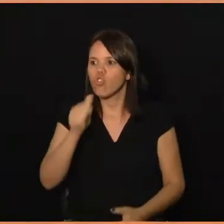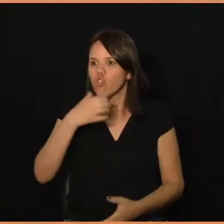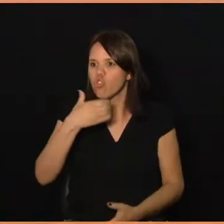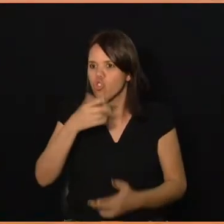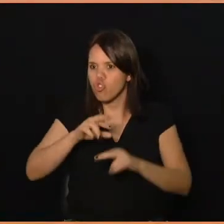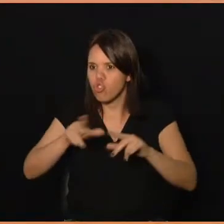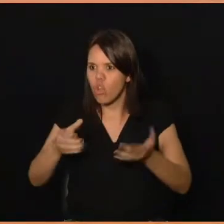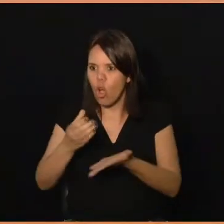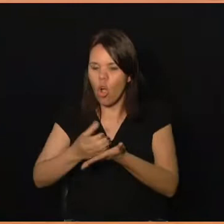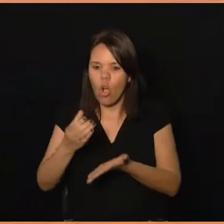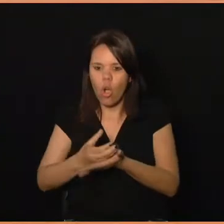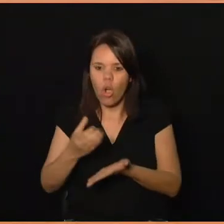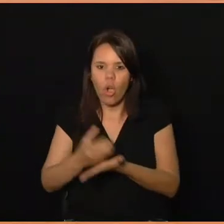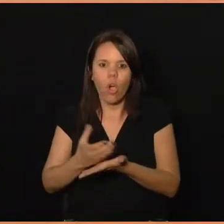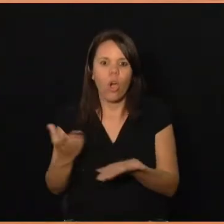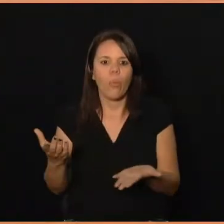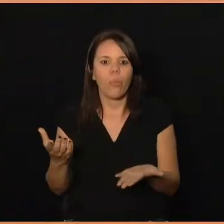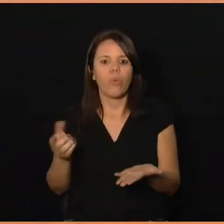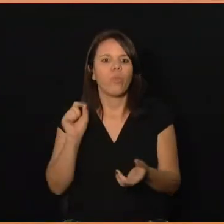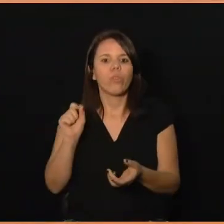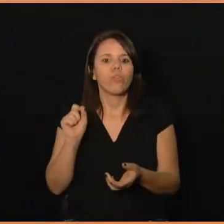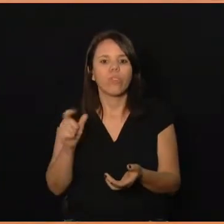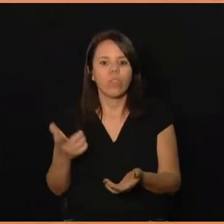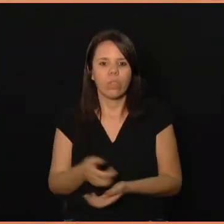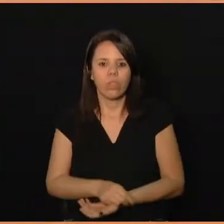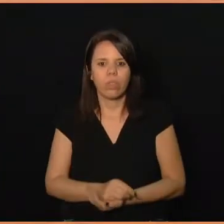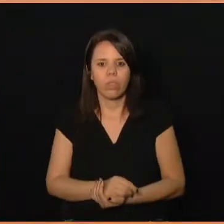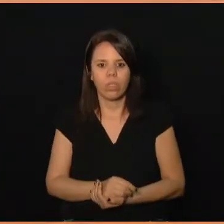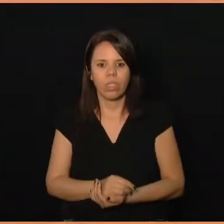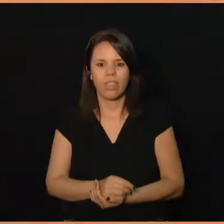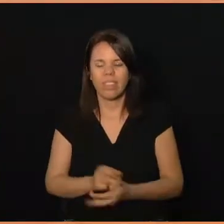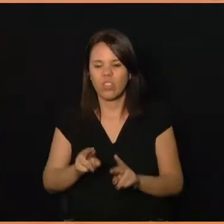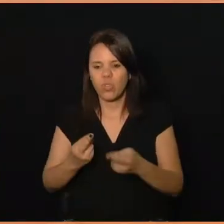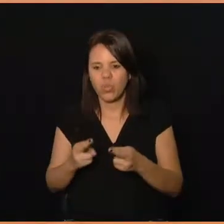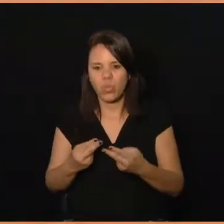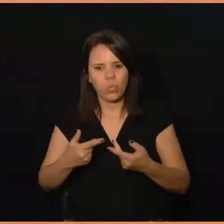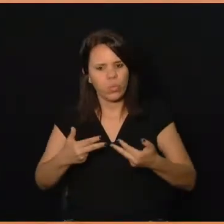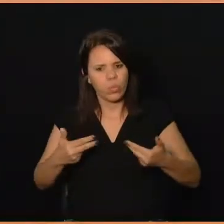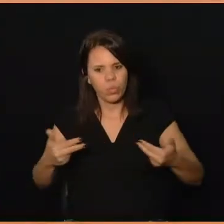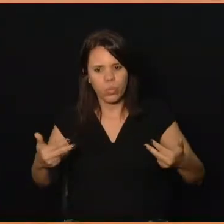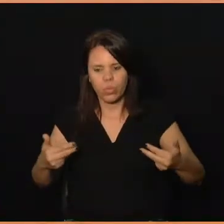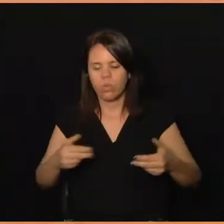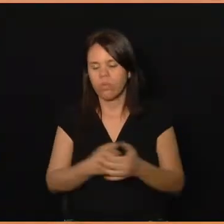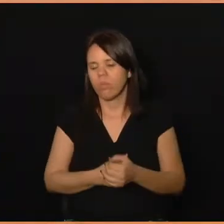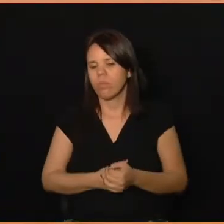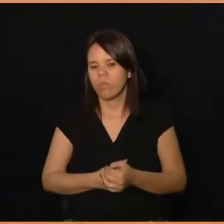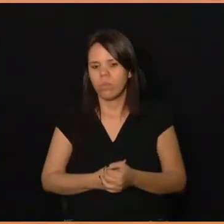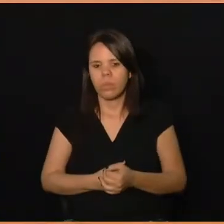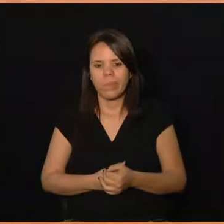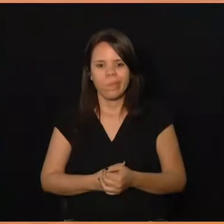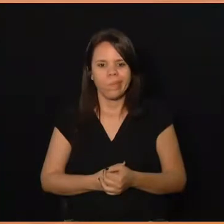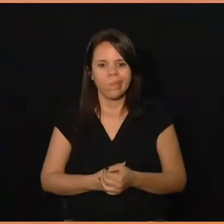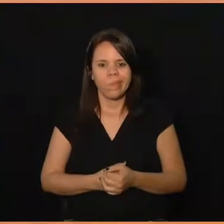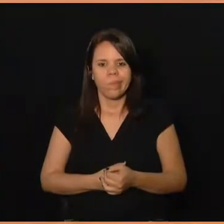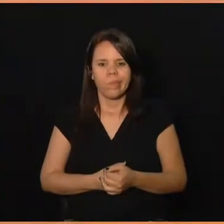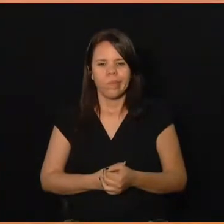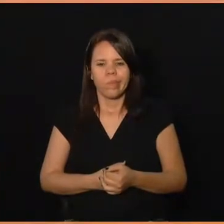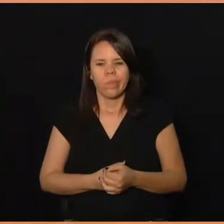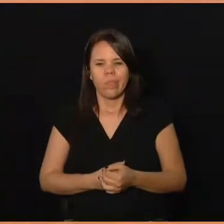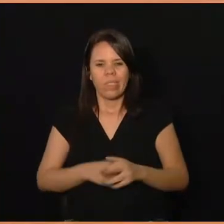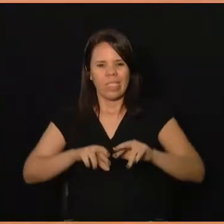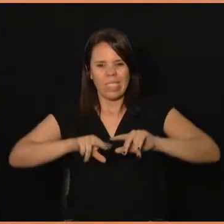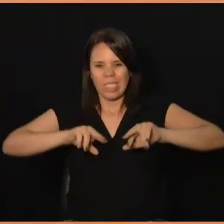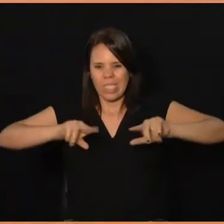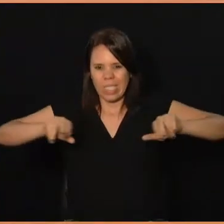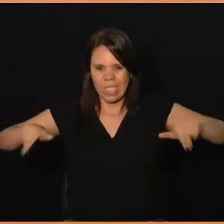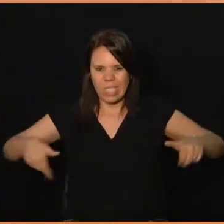ter copo de neon, vai ter espetinho, vai ter suco de um cardápio com 300